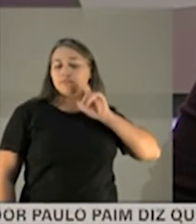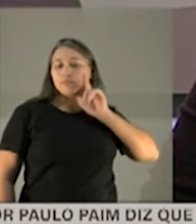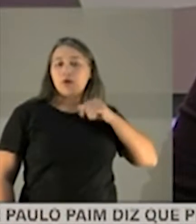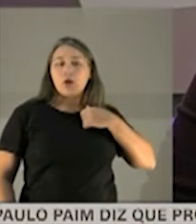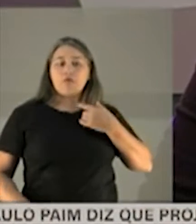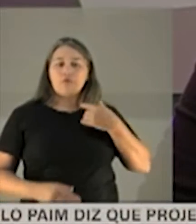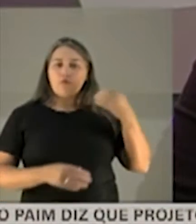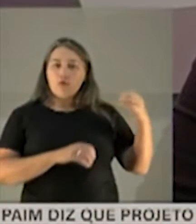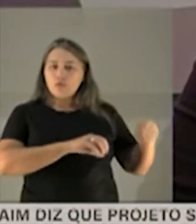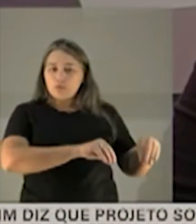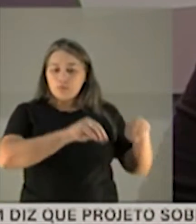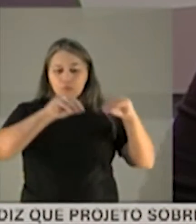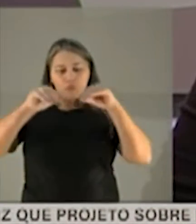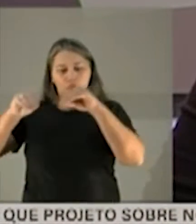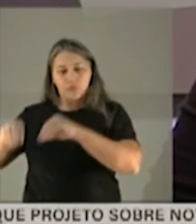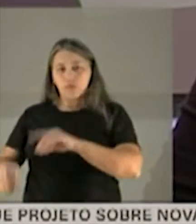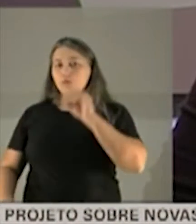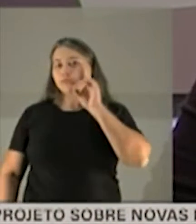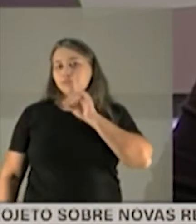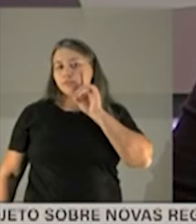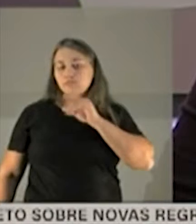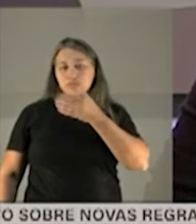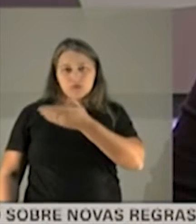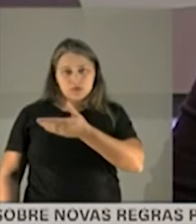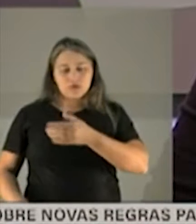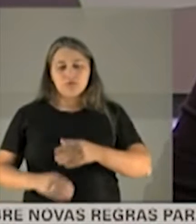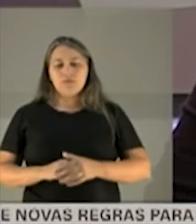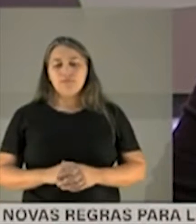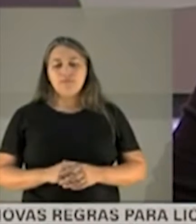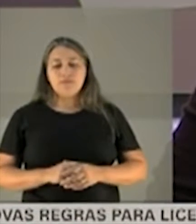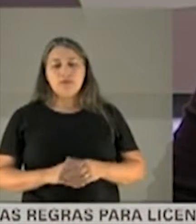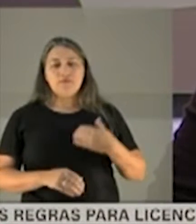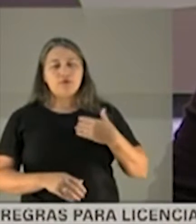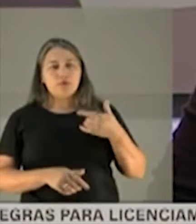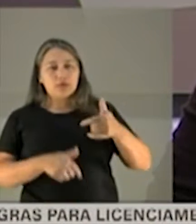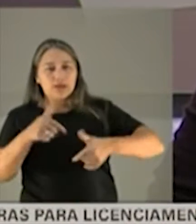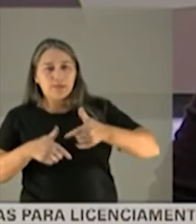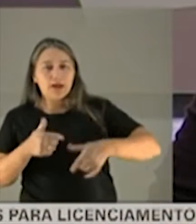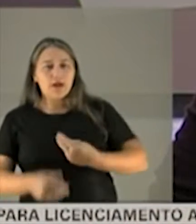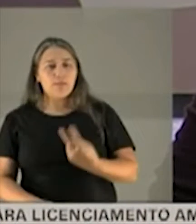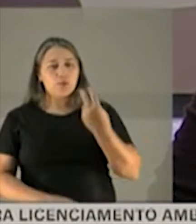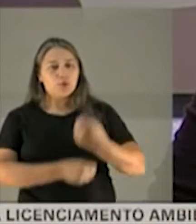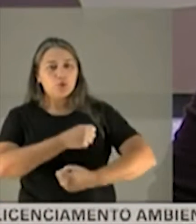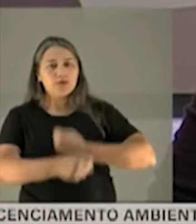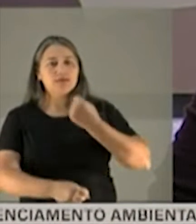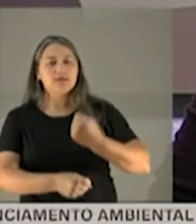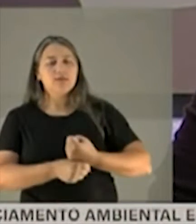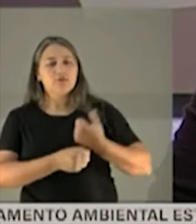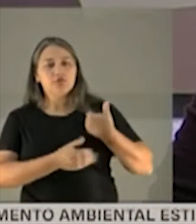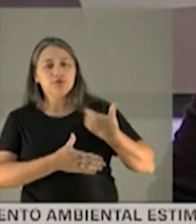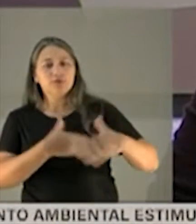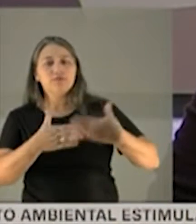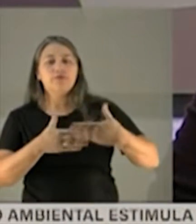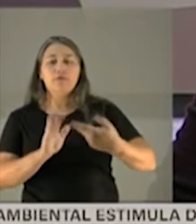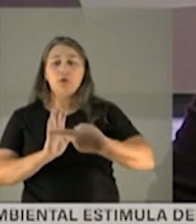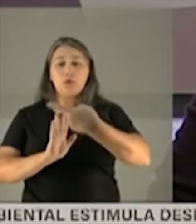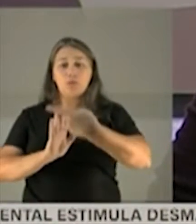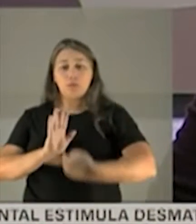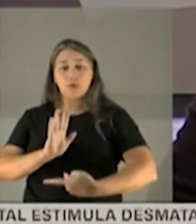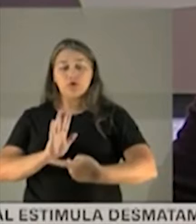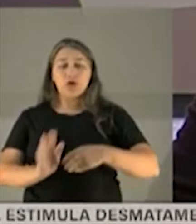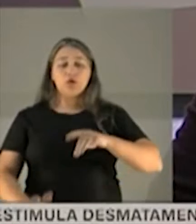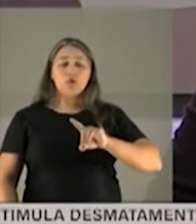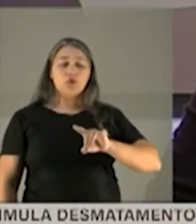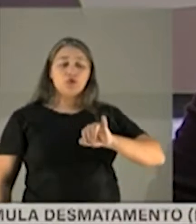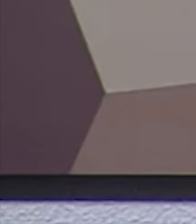Pasternak, explicou que os testes rápidos de farmácia não têm eficácia para controlar a doença e comparou o uso das vacinas contra a Covid a